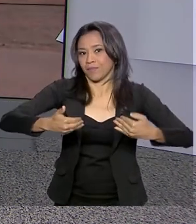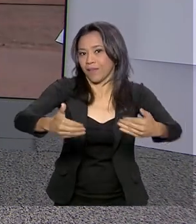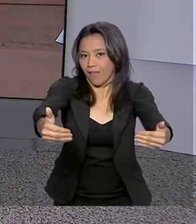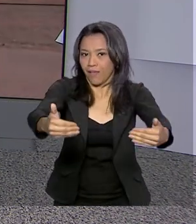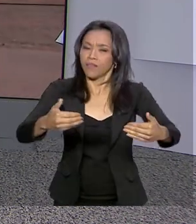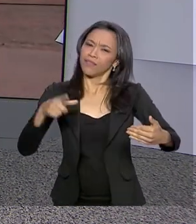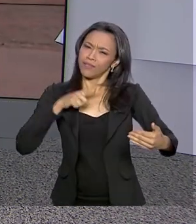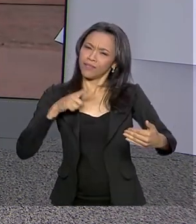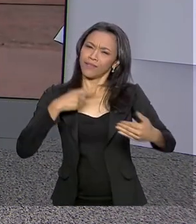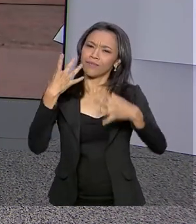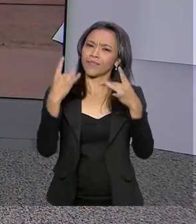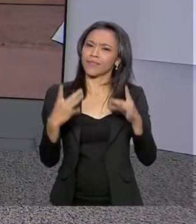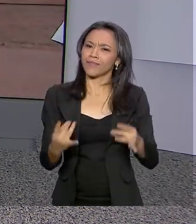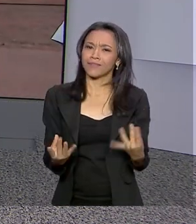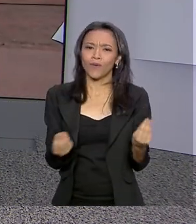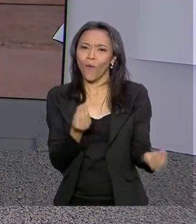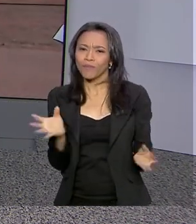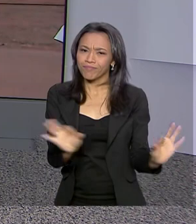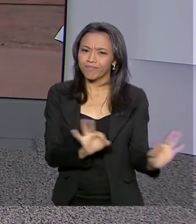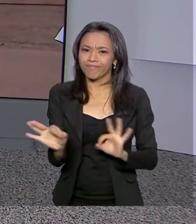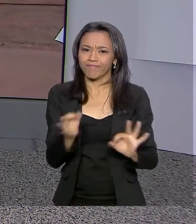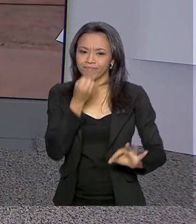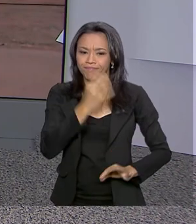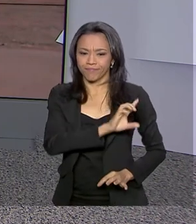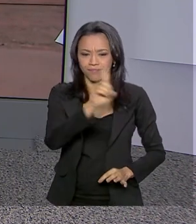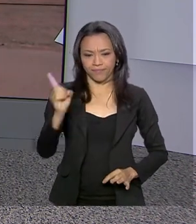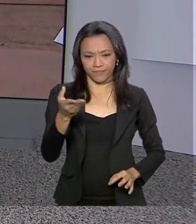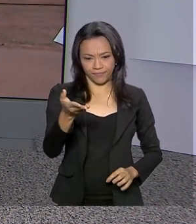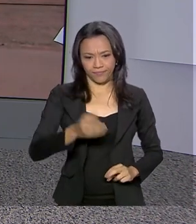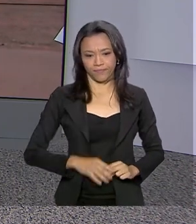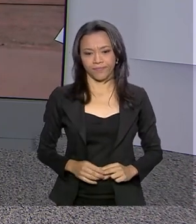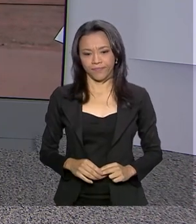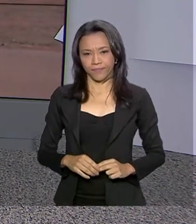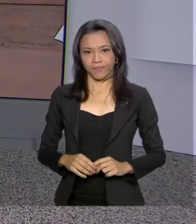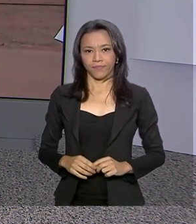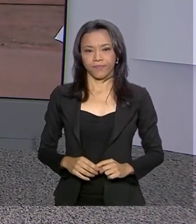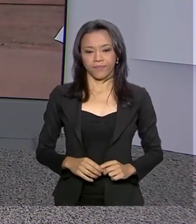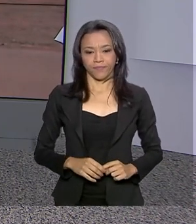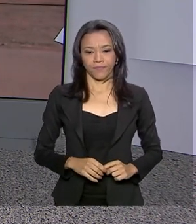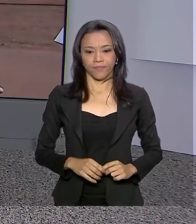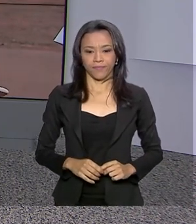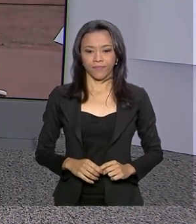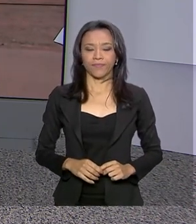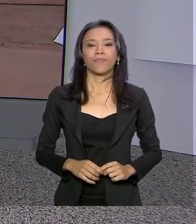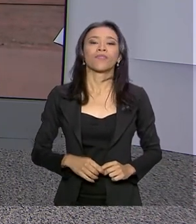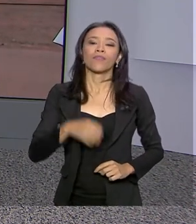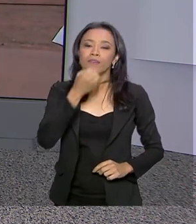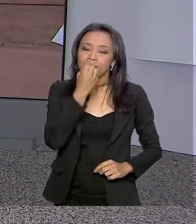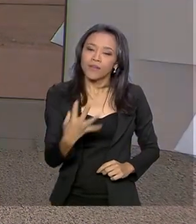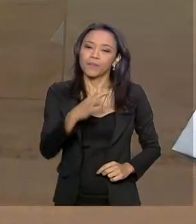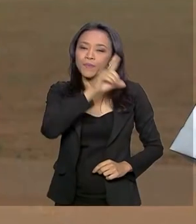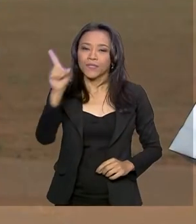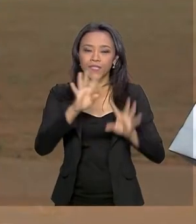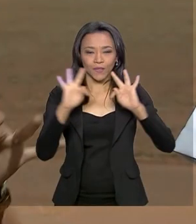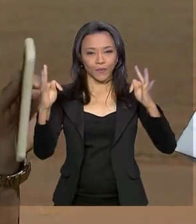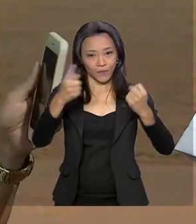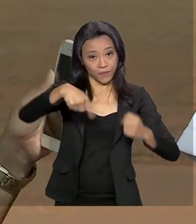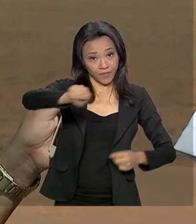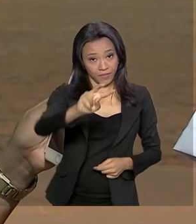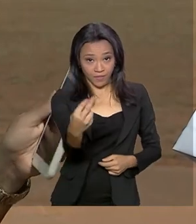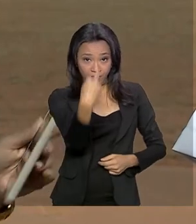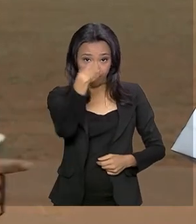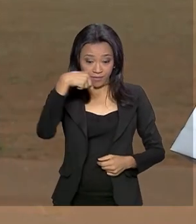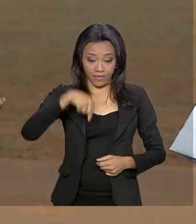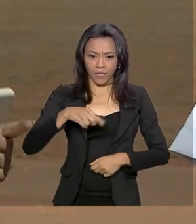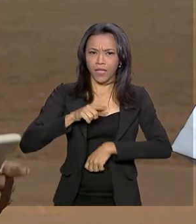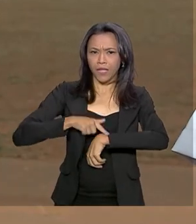traz últimos detalhes para a gente mas é bom dia no dia relata bom dia a todos que nos acompanham olha agora